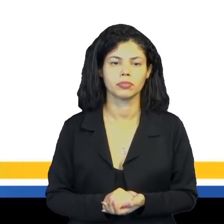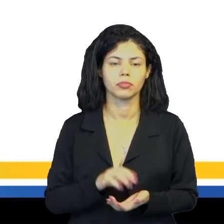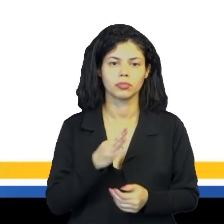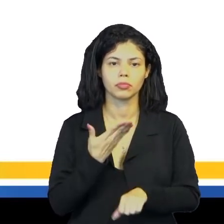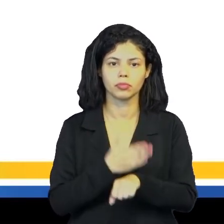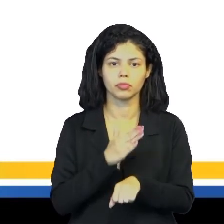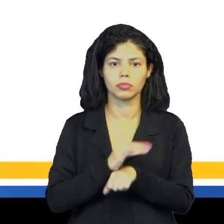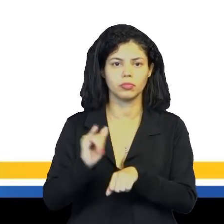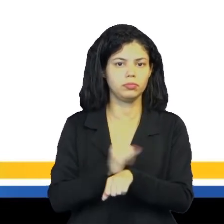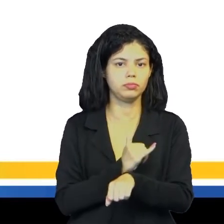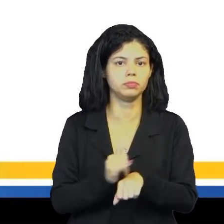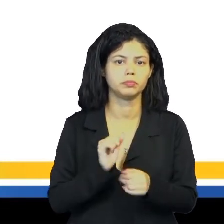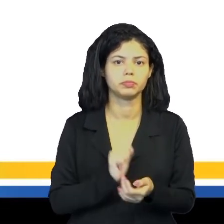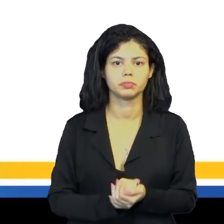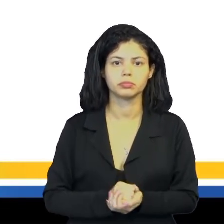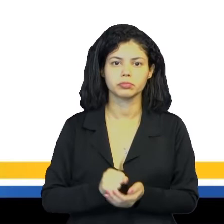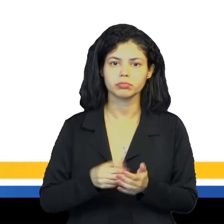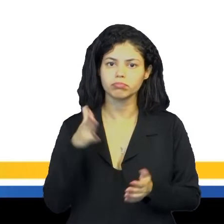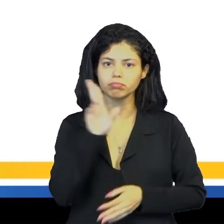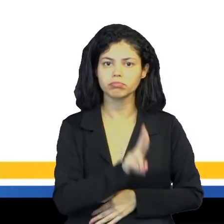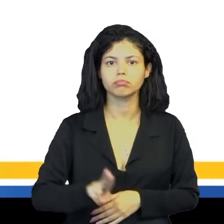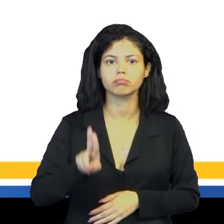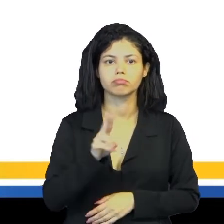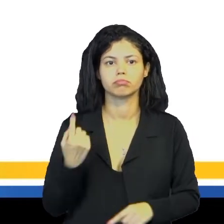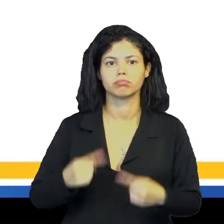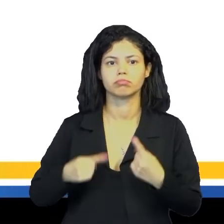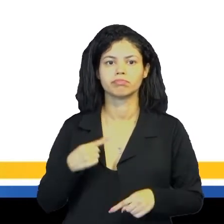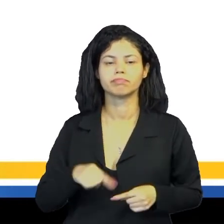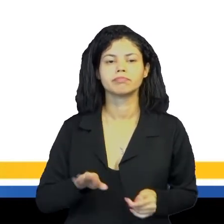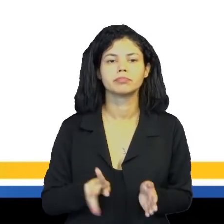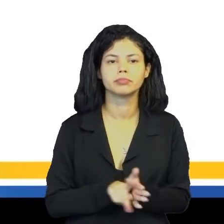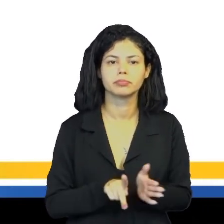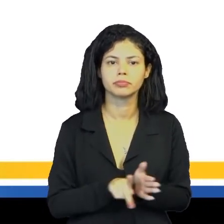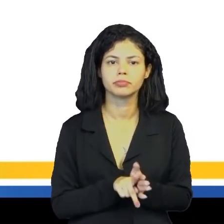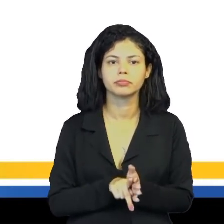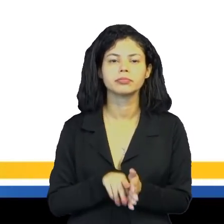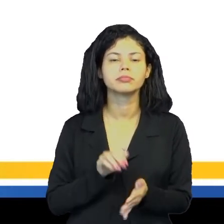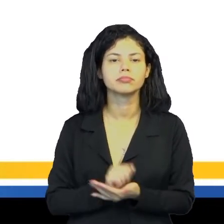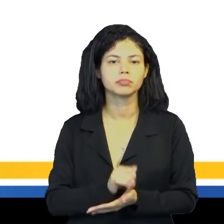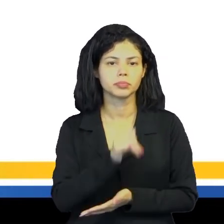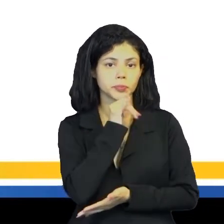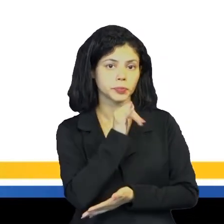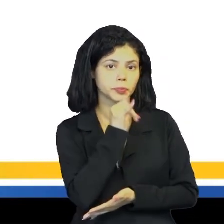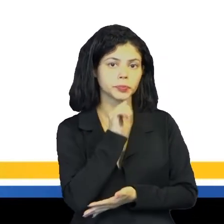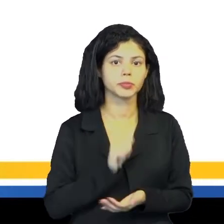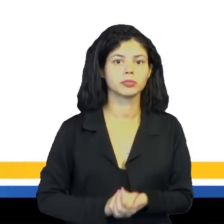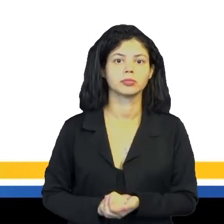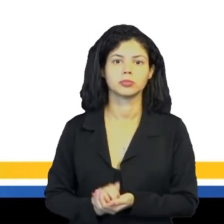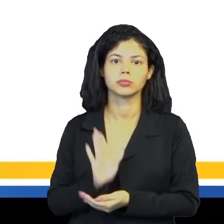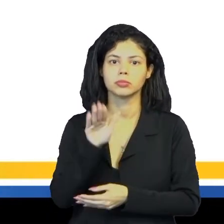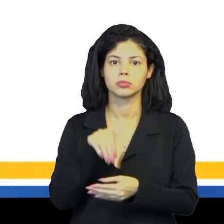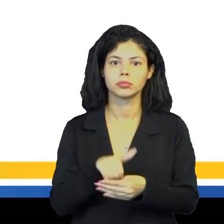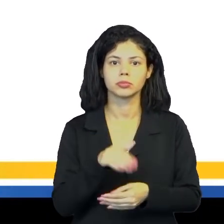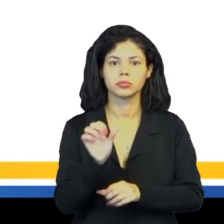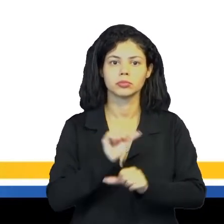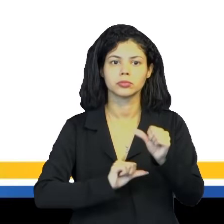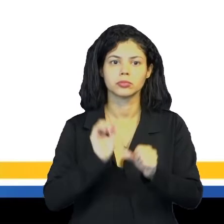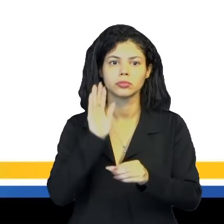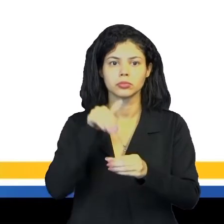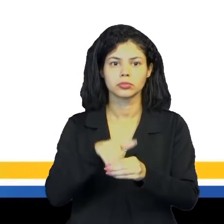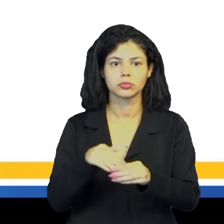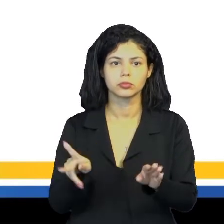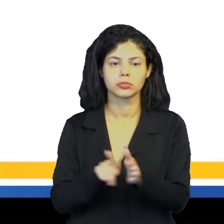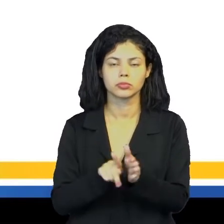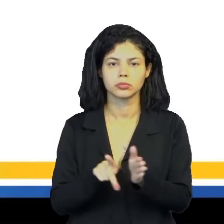Trata-se de uma estratégia muito usada em hábitos políticos coronelistas, em que, por exemplo, os eleitores trocavam